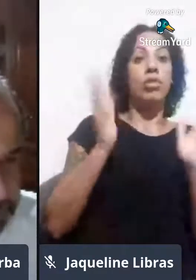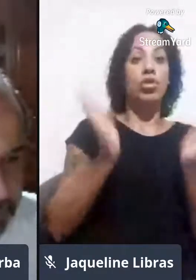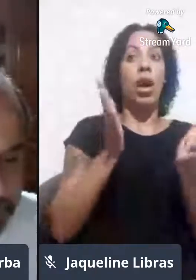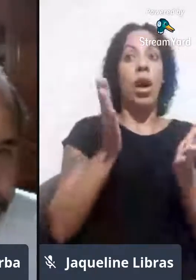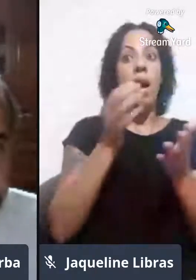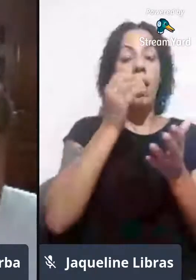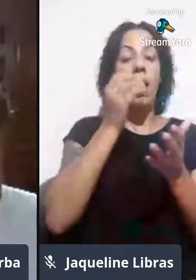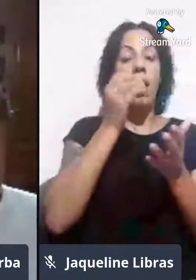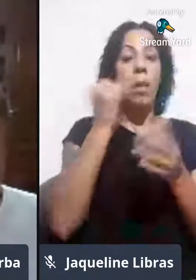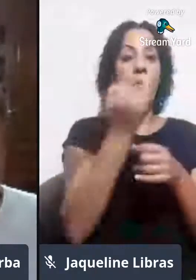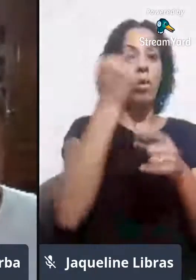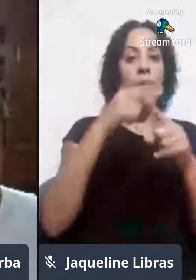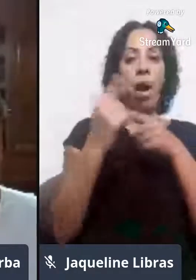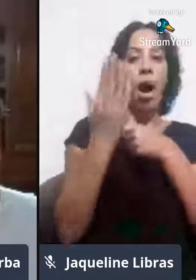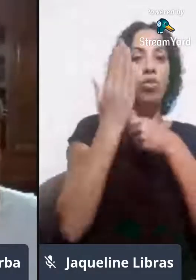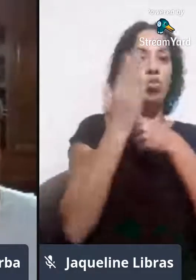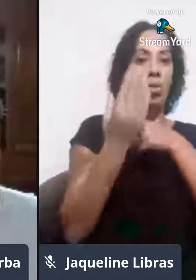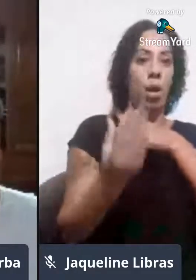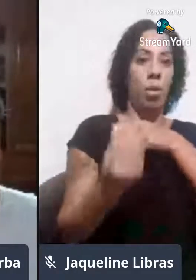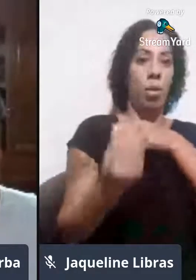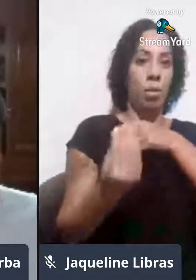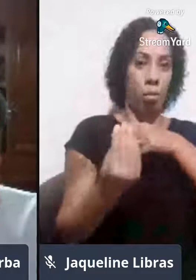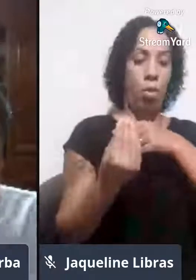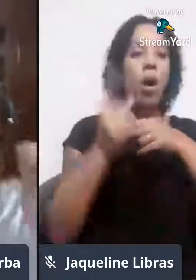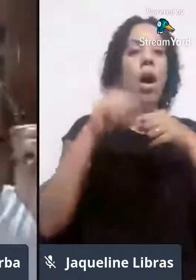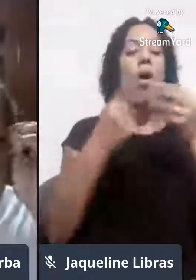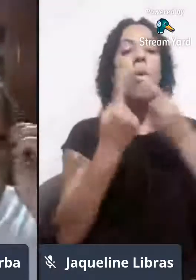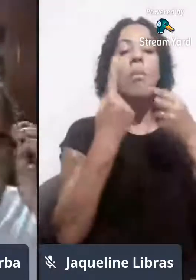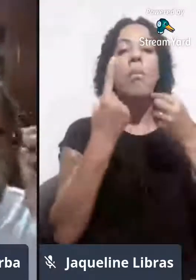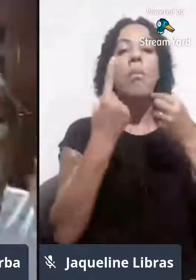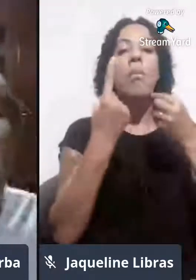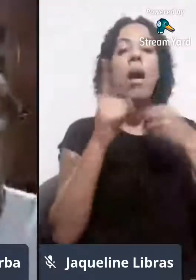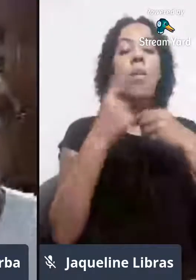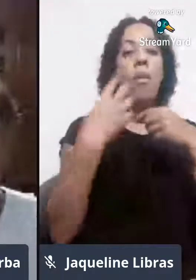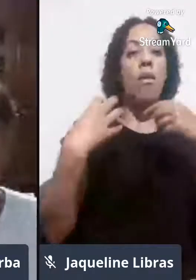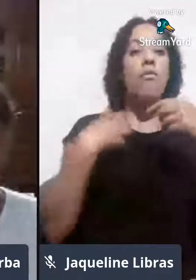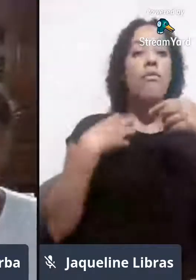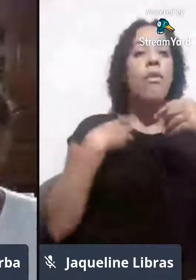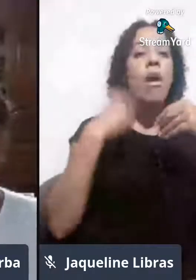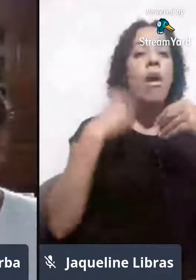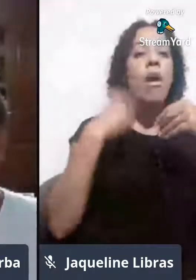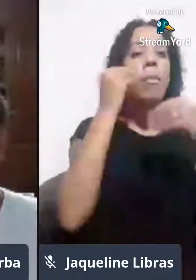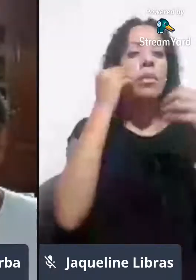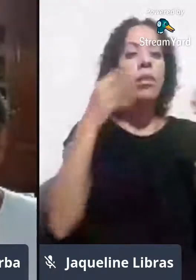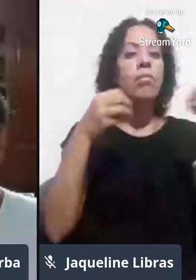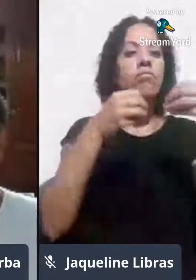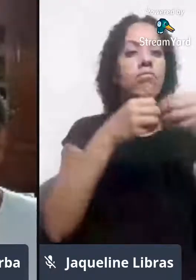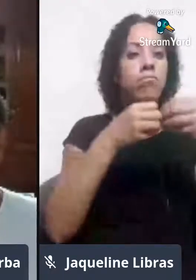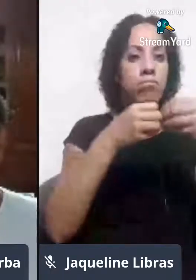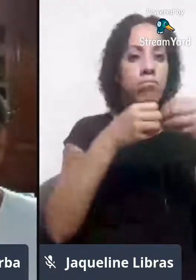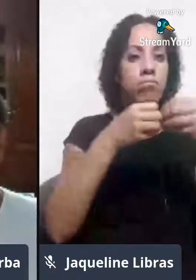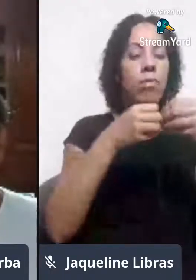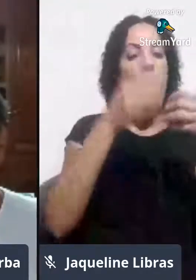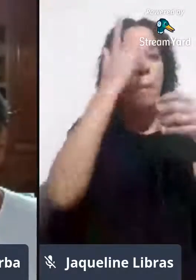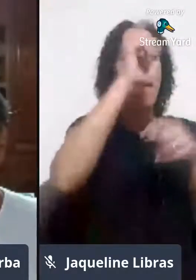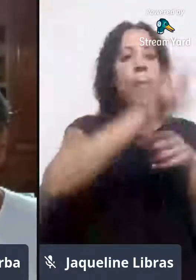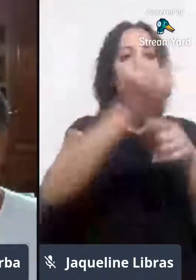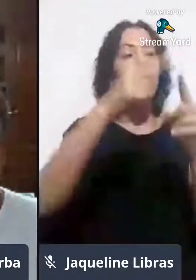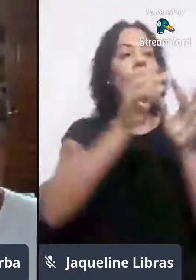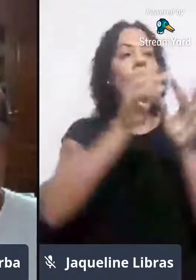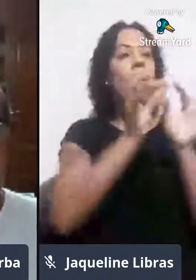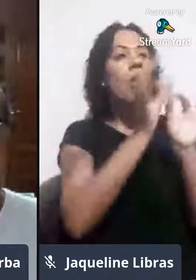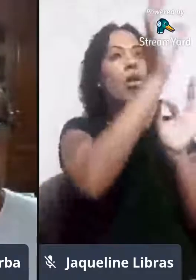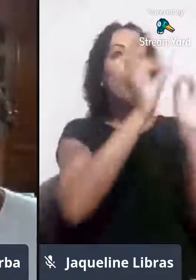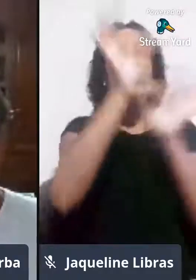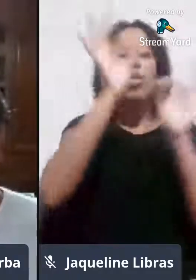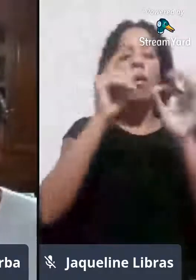né? Como uma forma de aproximar as pessoas que estão longe e aproximar,